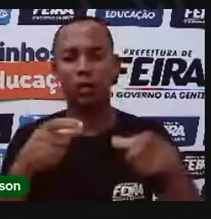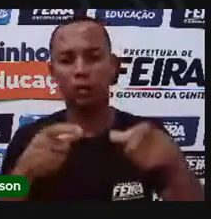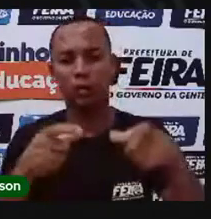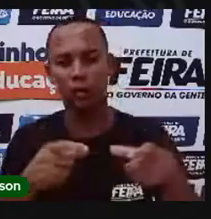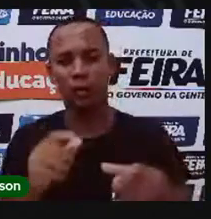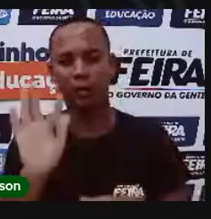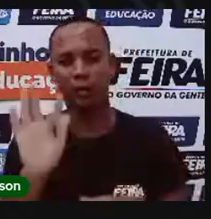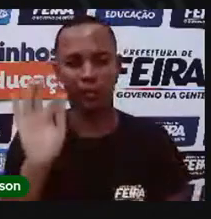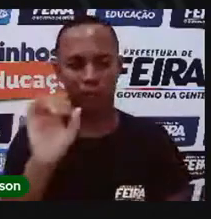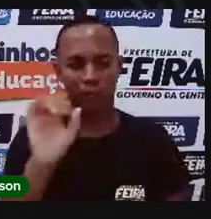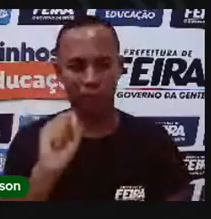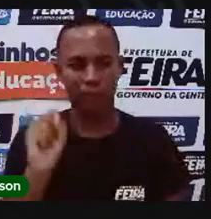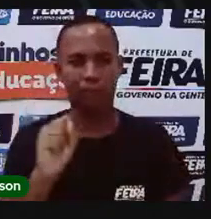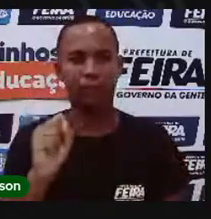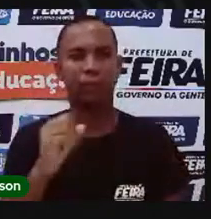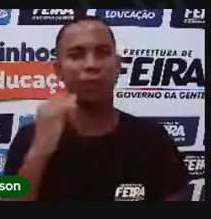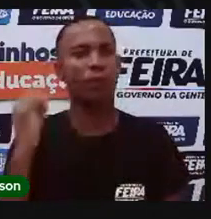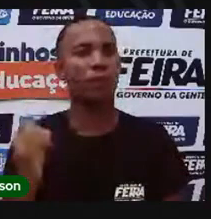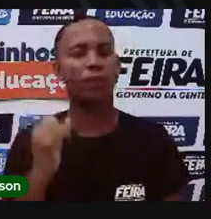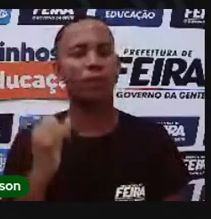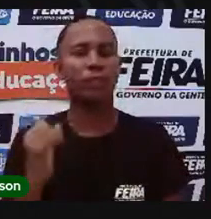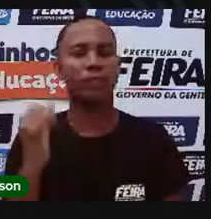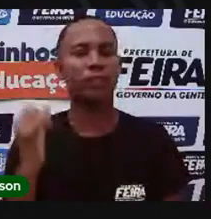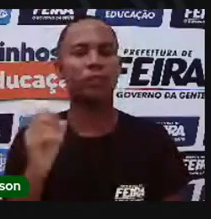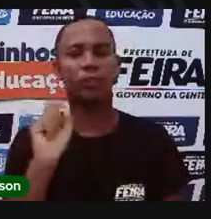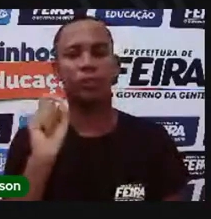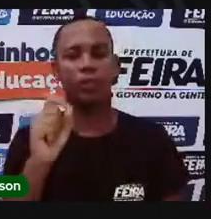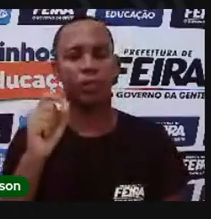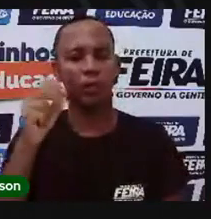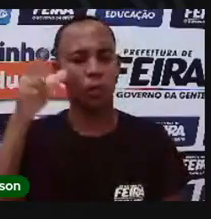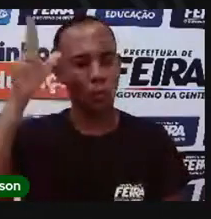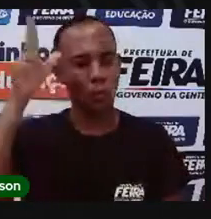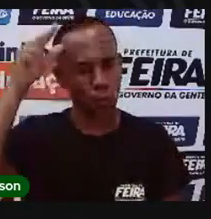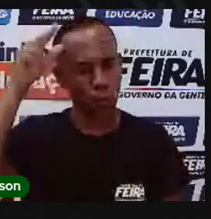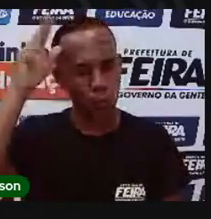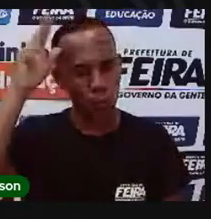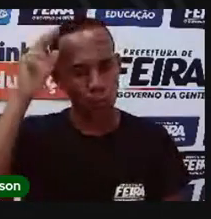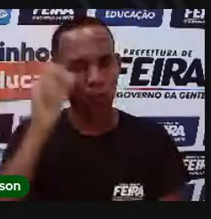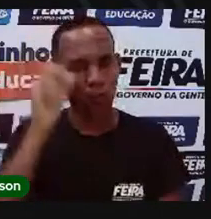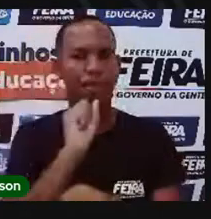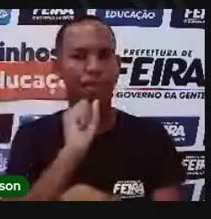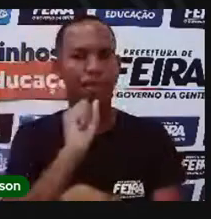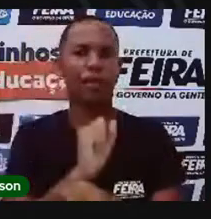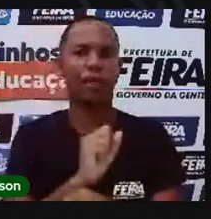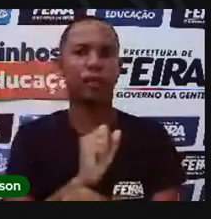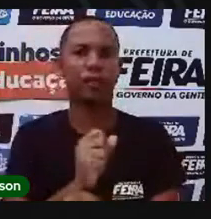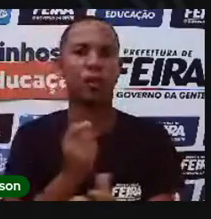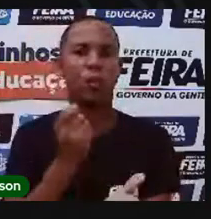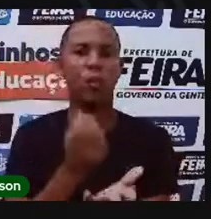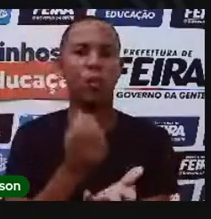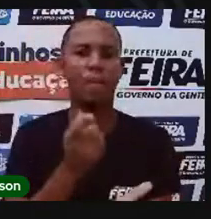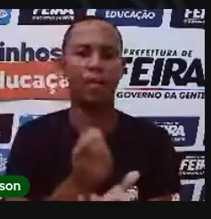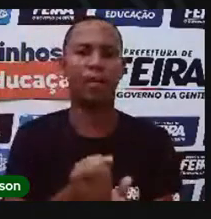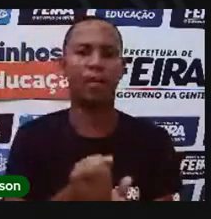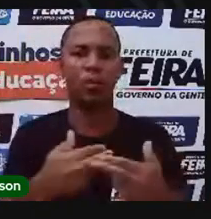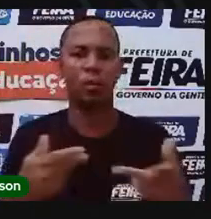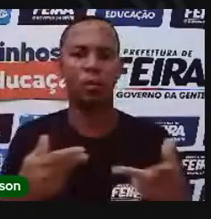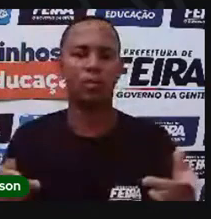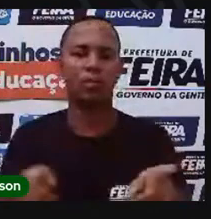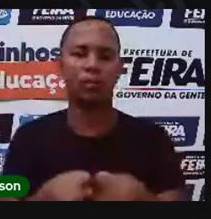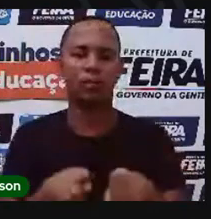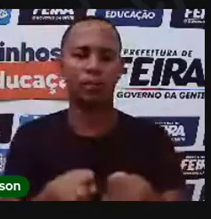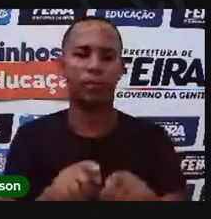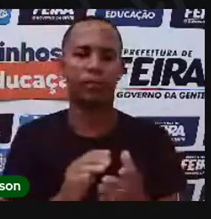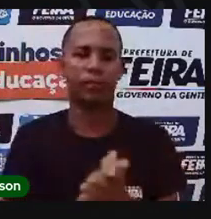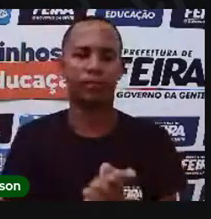isso, né, a importância desses vaqueiros, porque eram eles que paravam para comprar coisas e movimentar essas